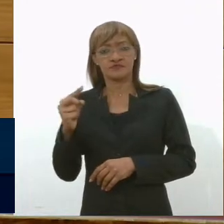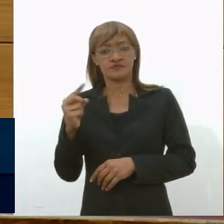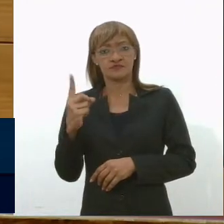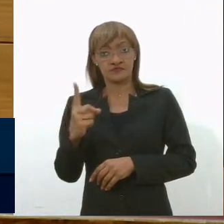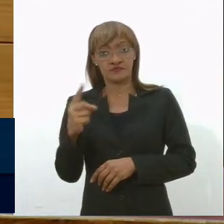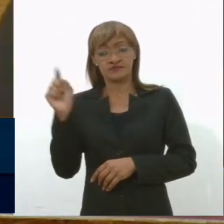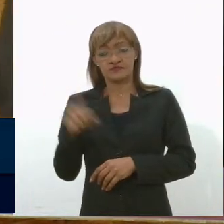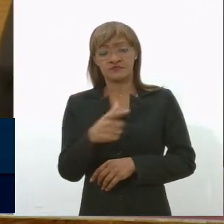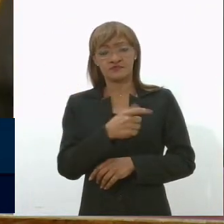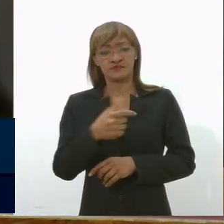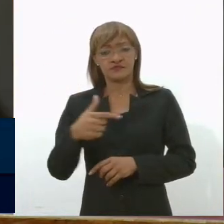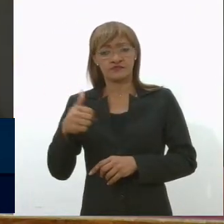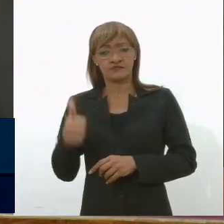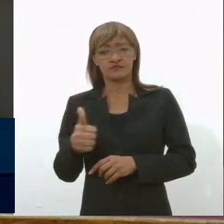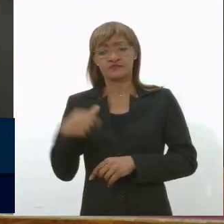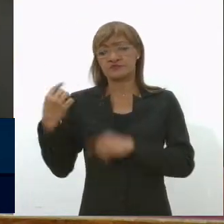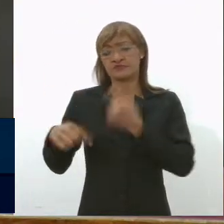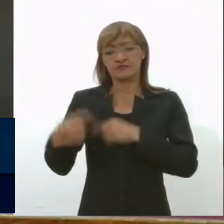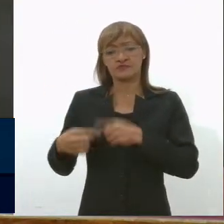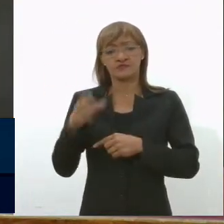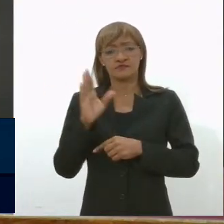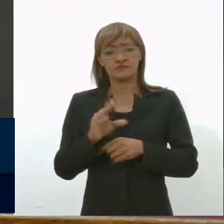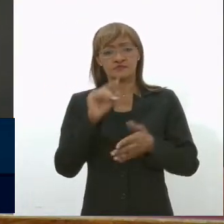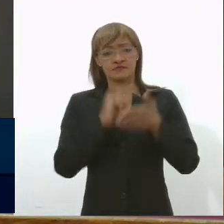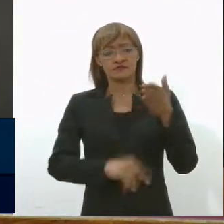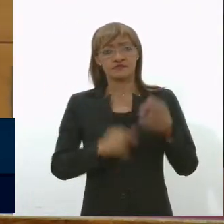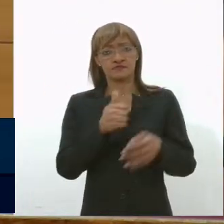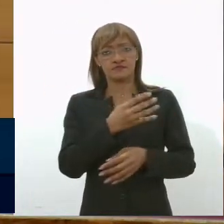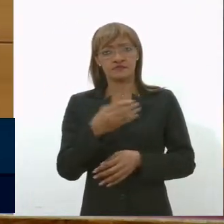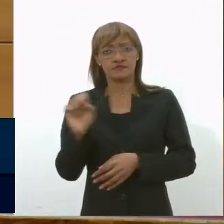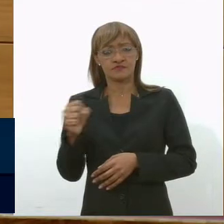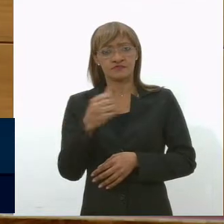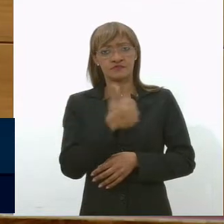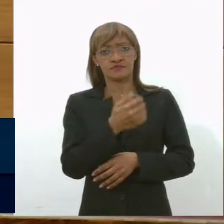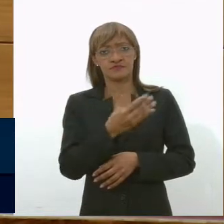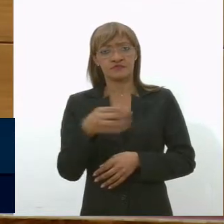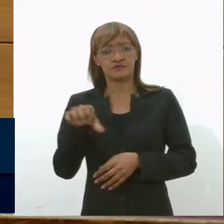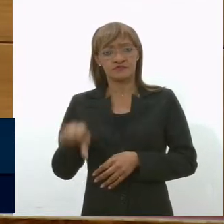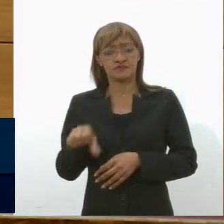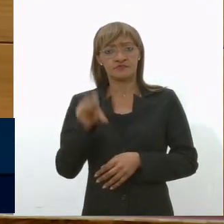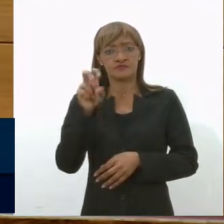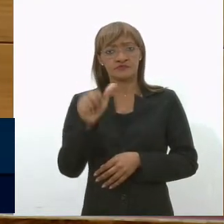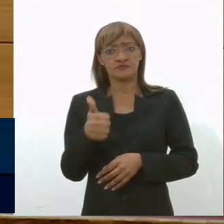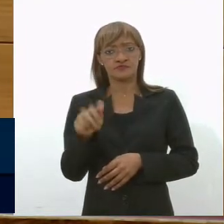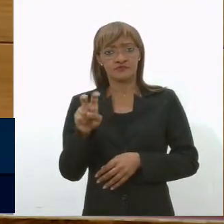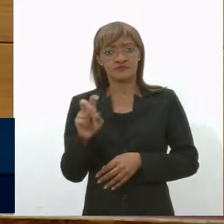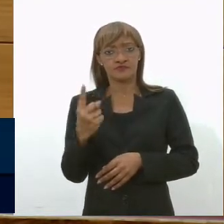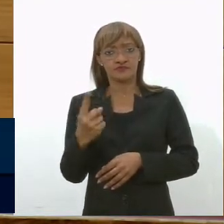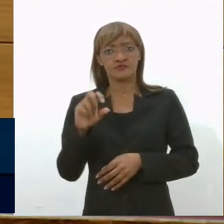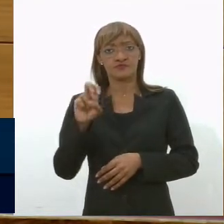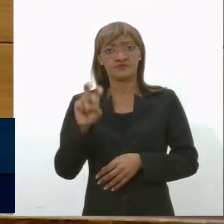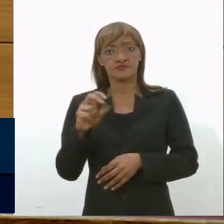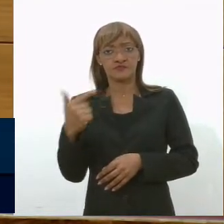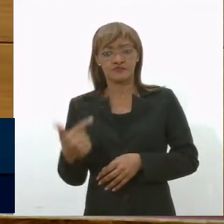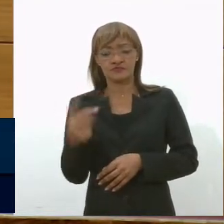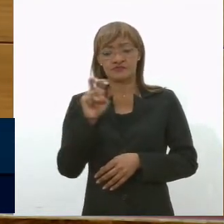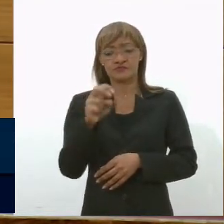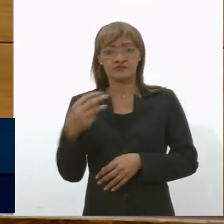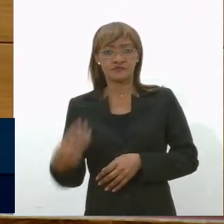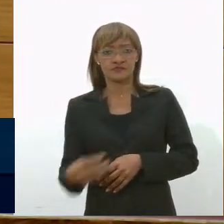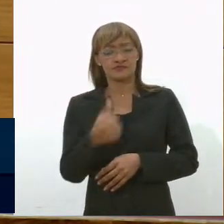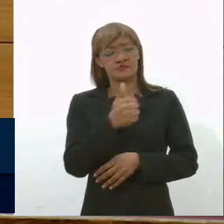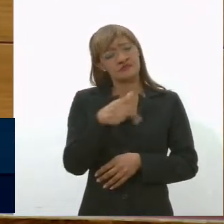51/2021. E em discussão única, as moções de número 148, 149, 150, 151, 152, 153 e 154.